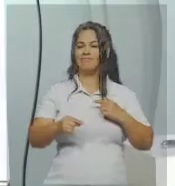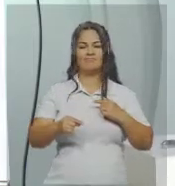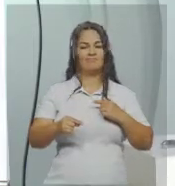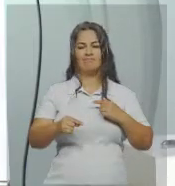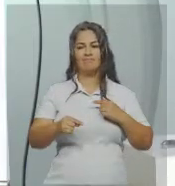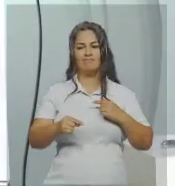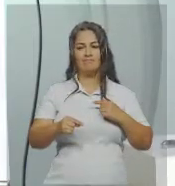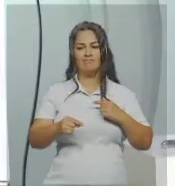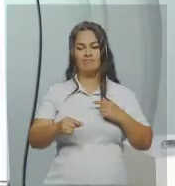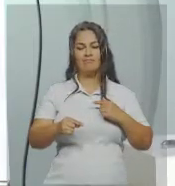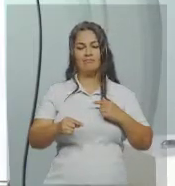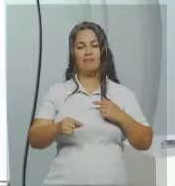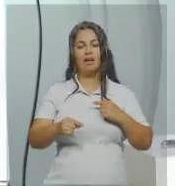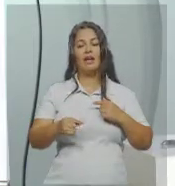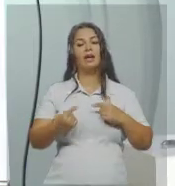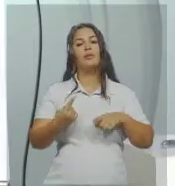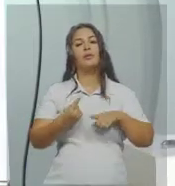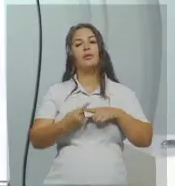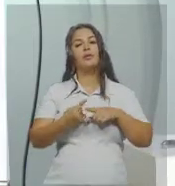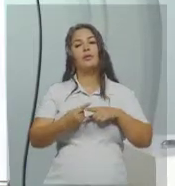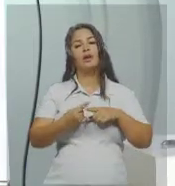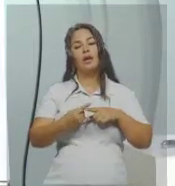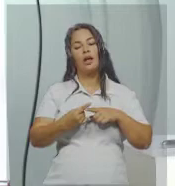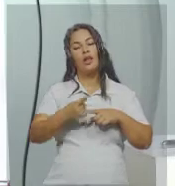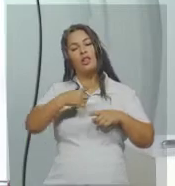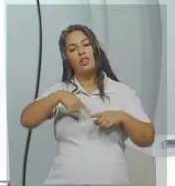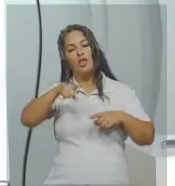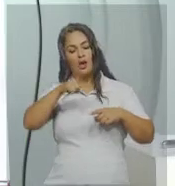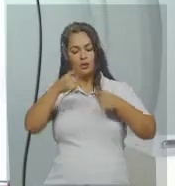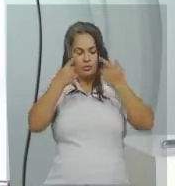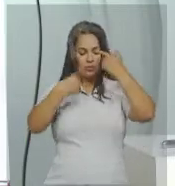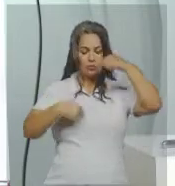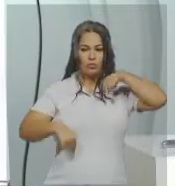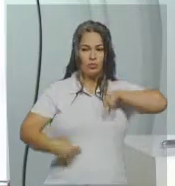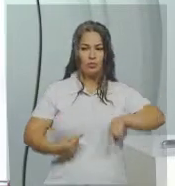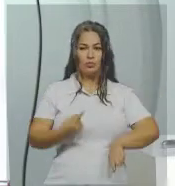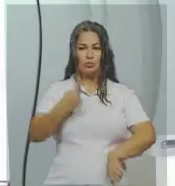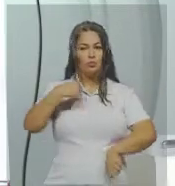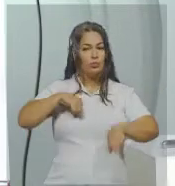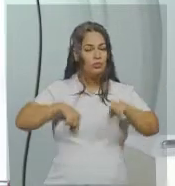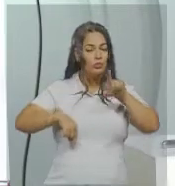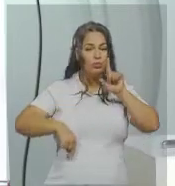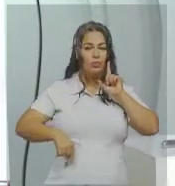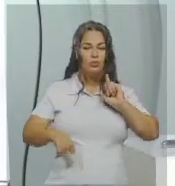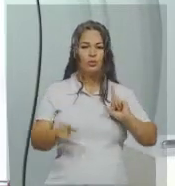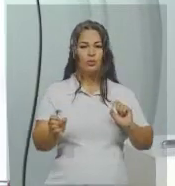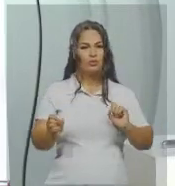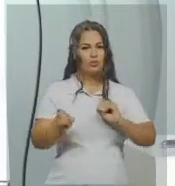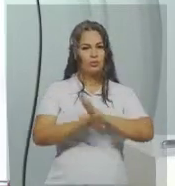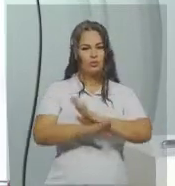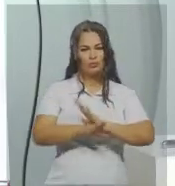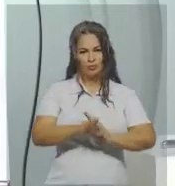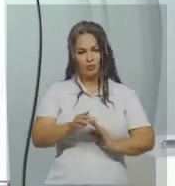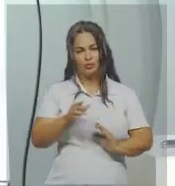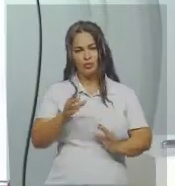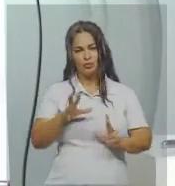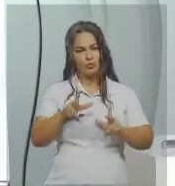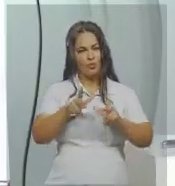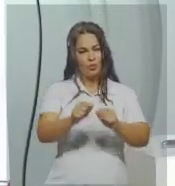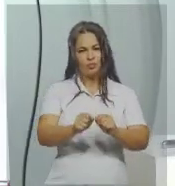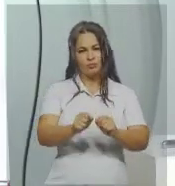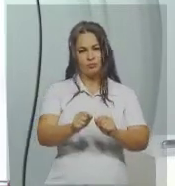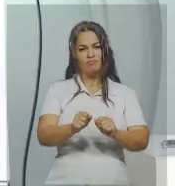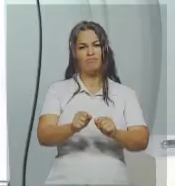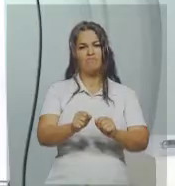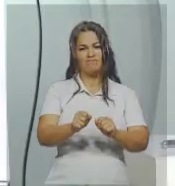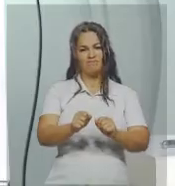ligar a ele. E isso funciona no nosso organismo de uma maneira assim, impressionante, muito específica e eu